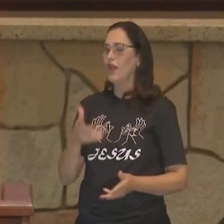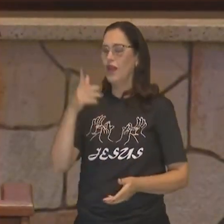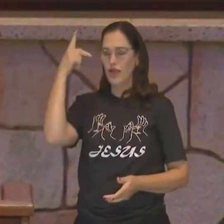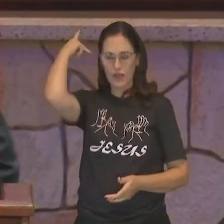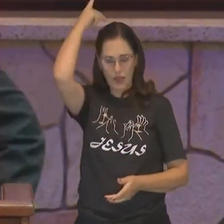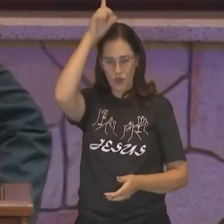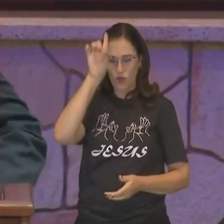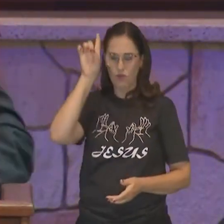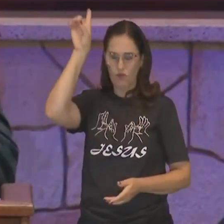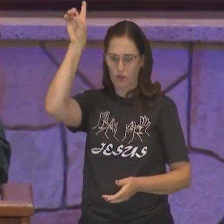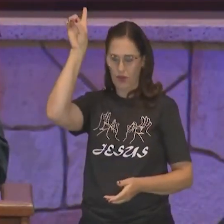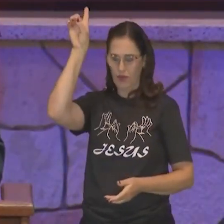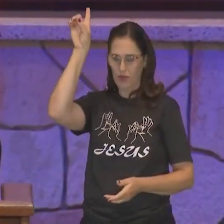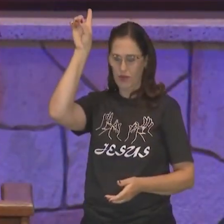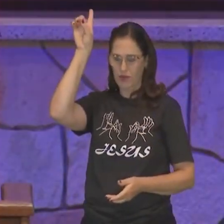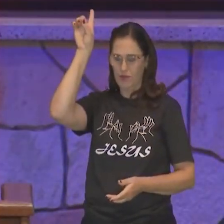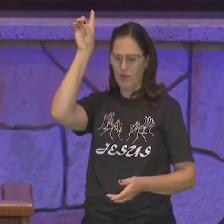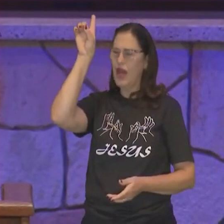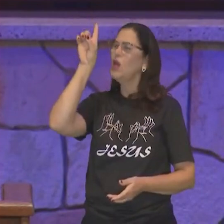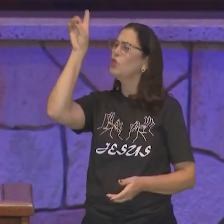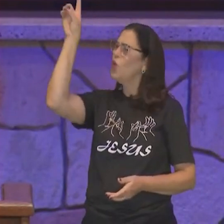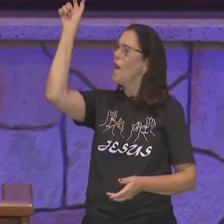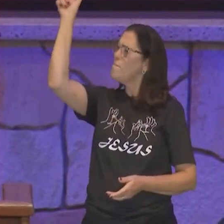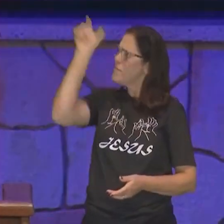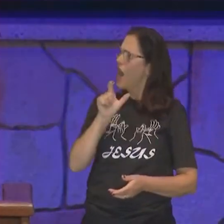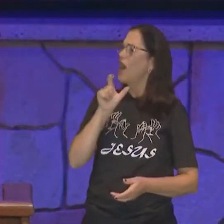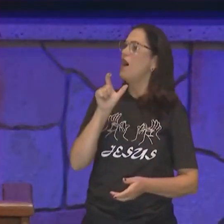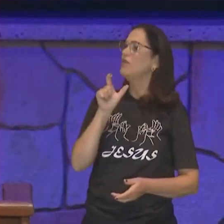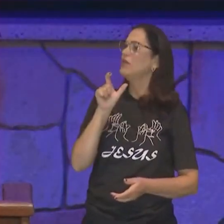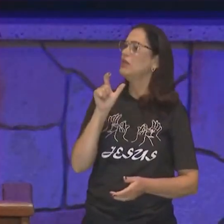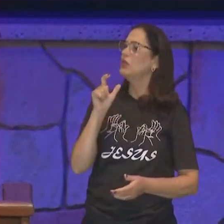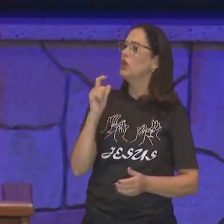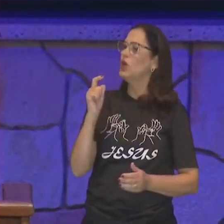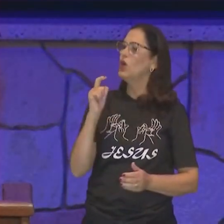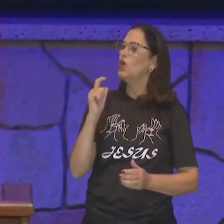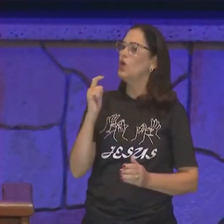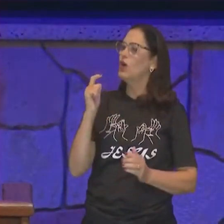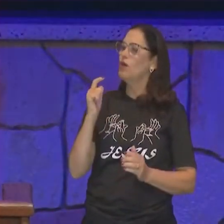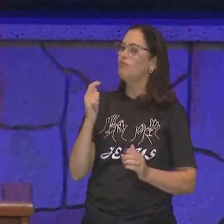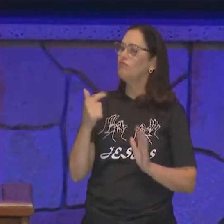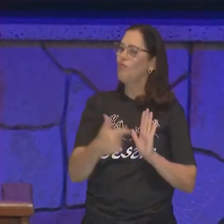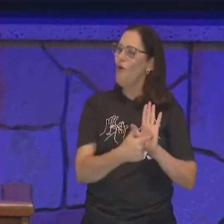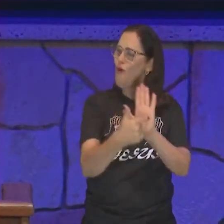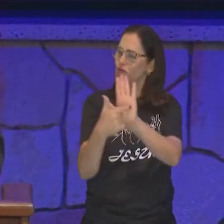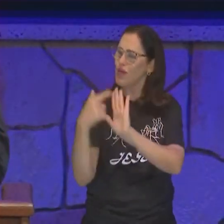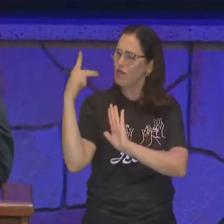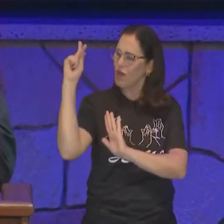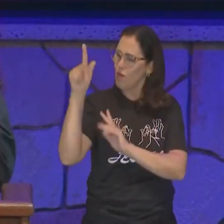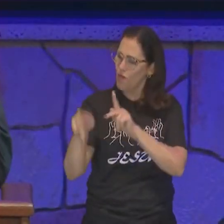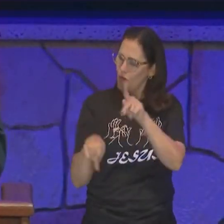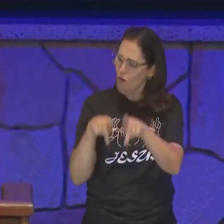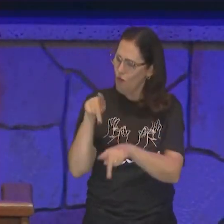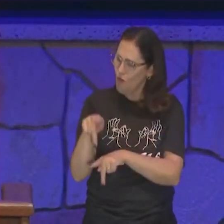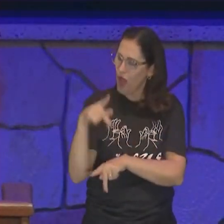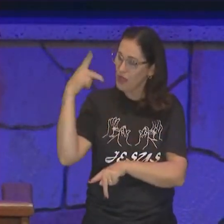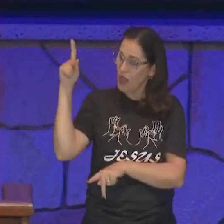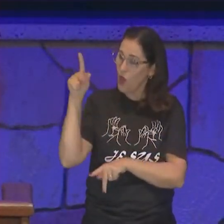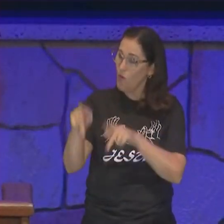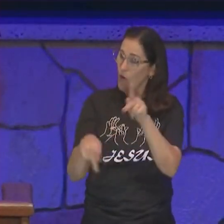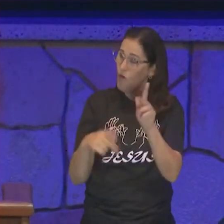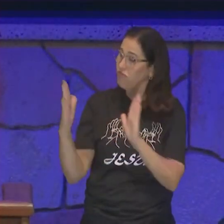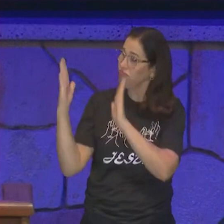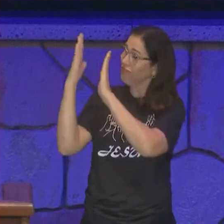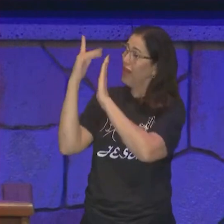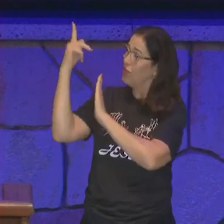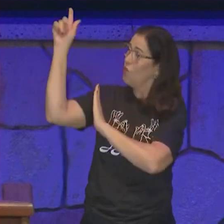Santo Deus, Tu é a palavra, Deus, que está diante do Teu povo. Teu é o povo que está